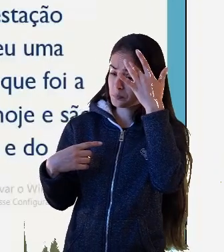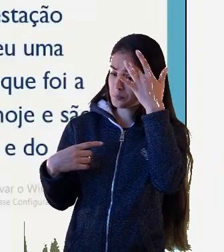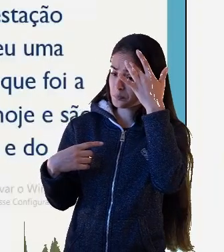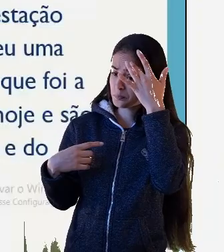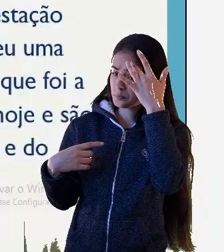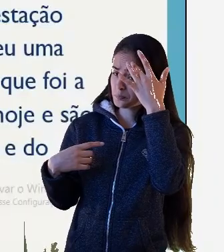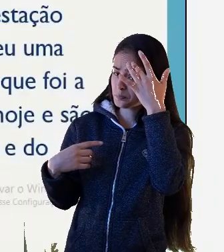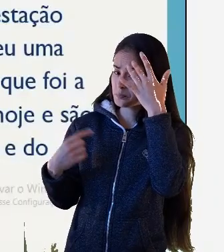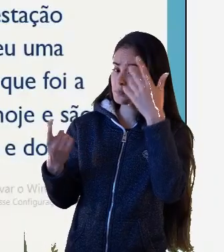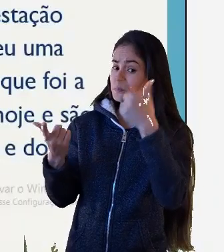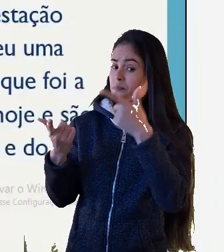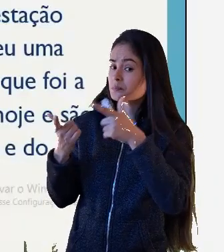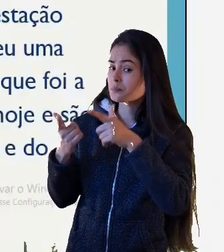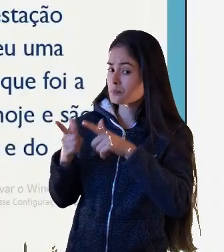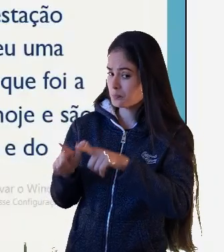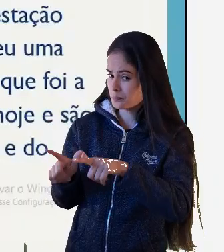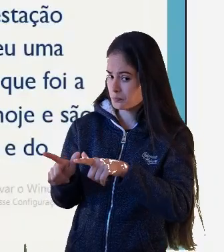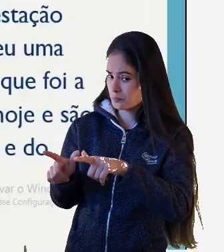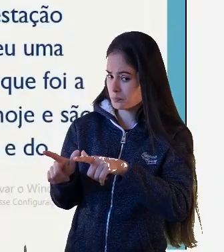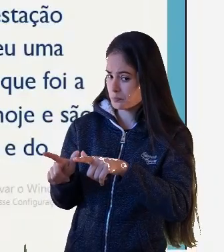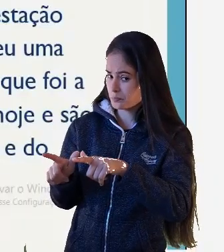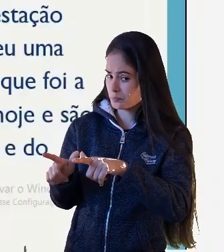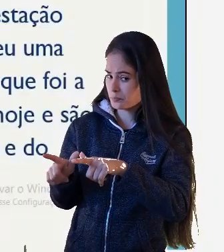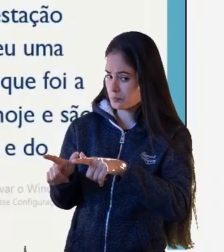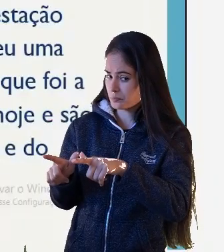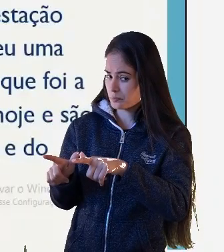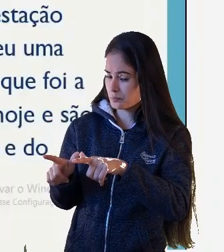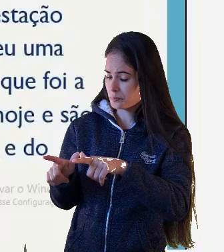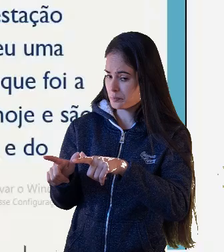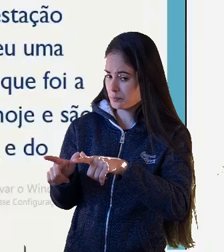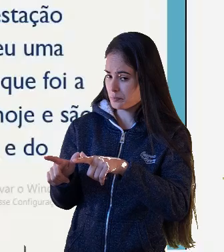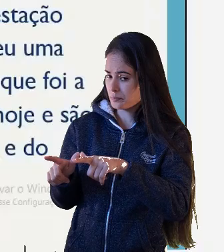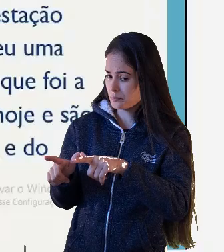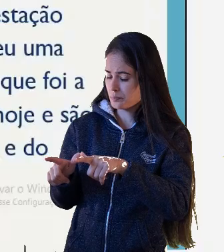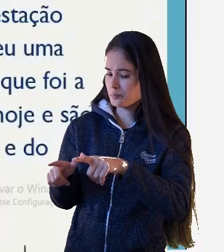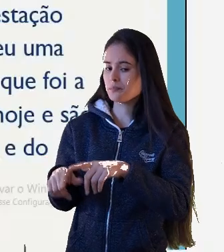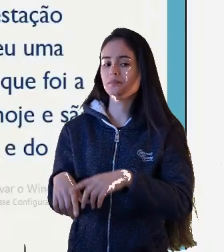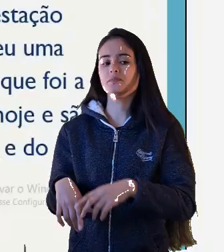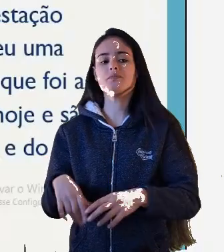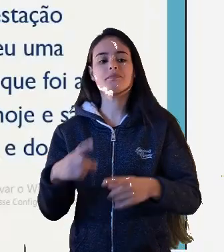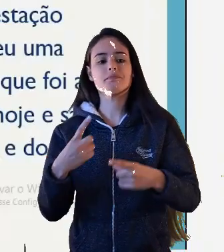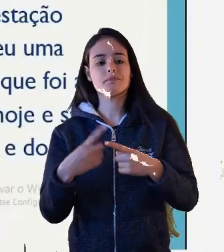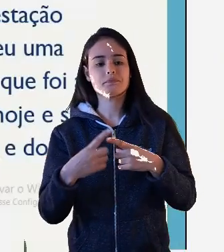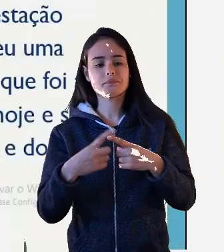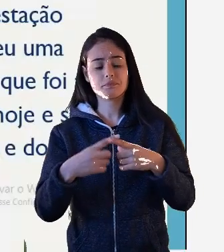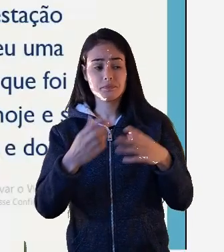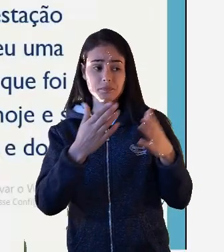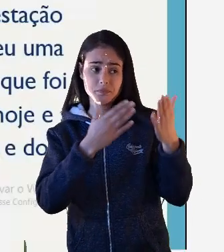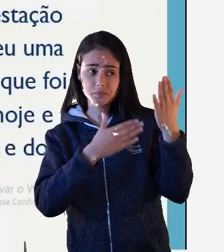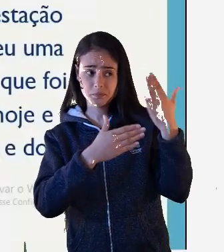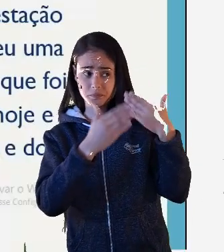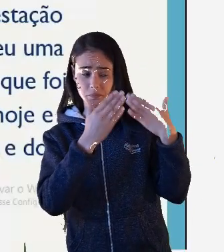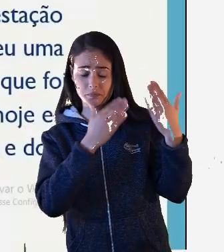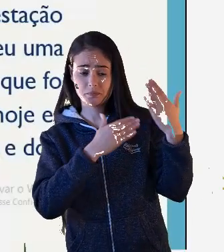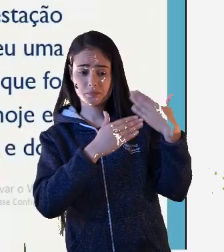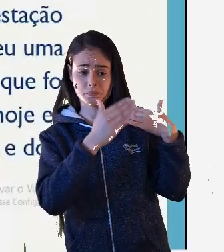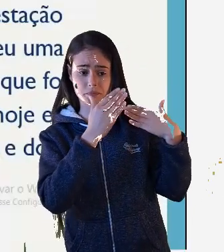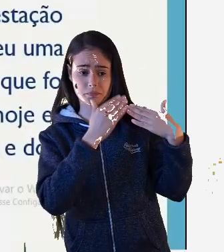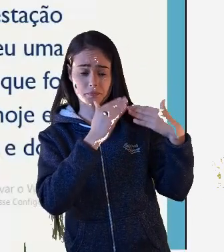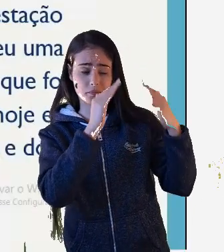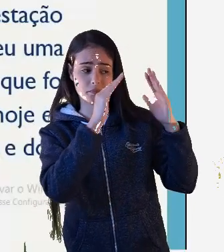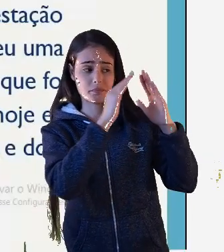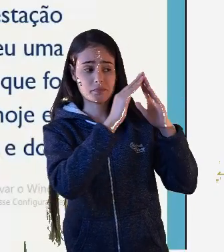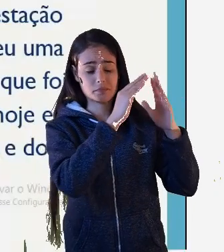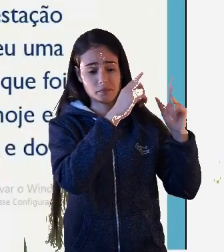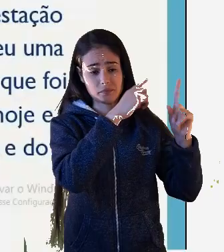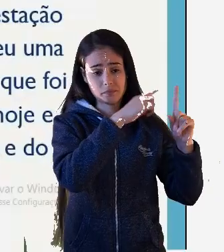que eu comecei falando, né? Dessa Igreja Católica que apoiou o tráfico de africanos para a escravização nas Américas, né? Ela sempre proibiu os cultos afro,